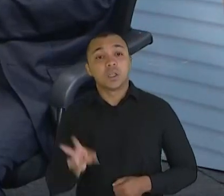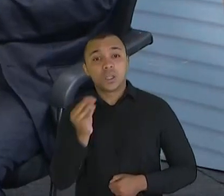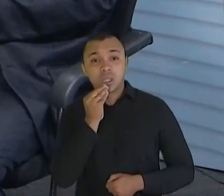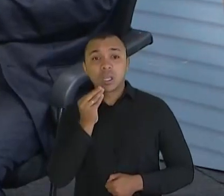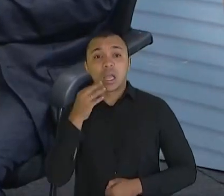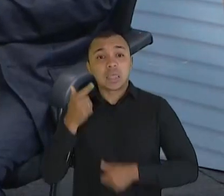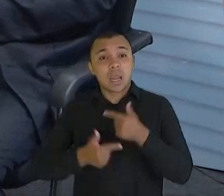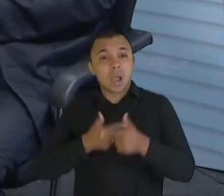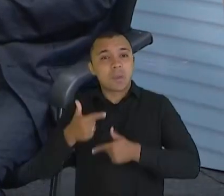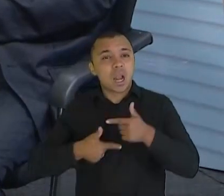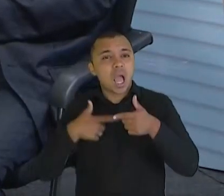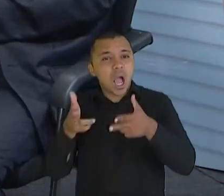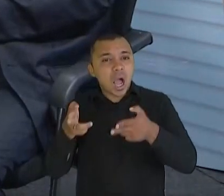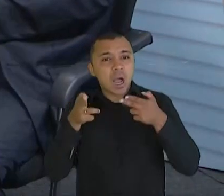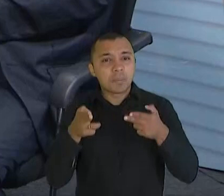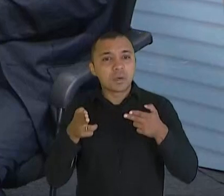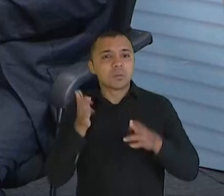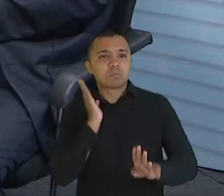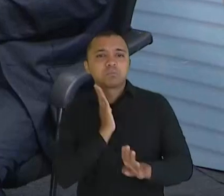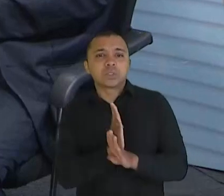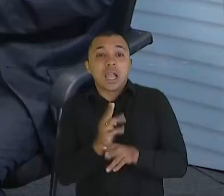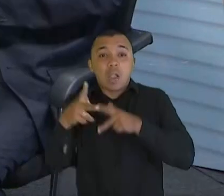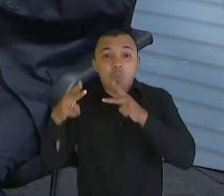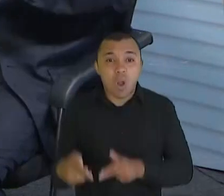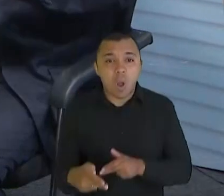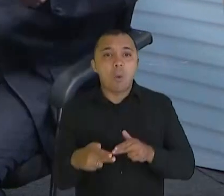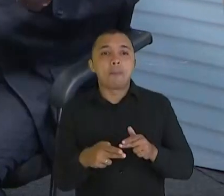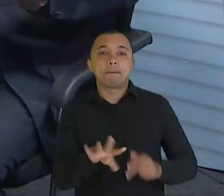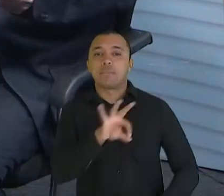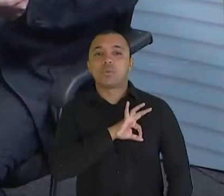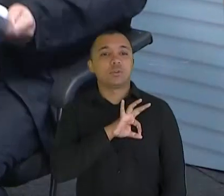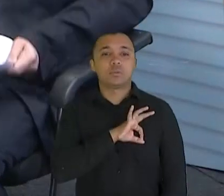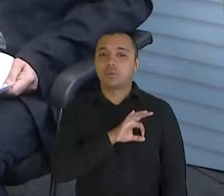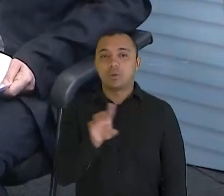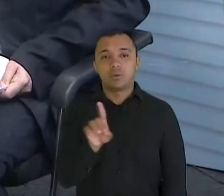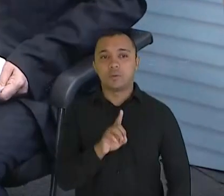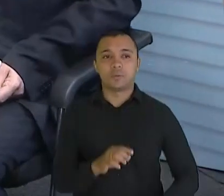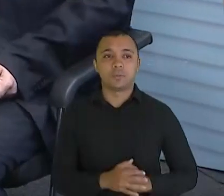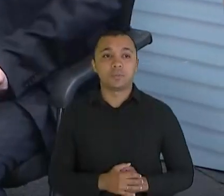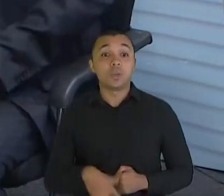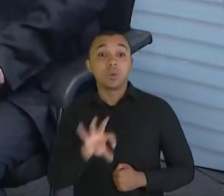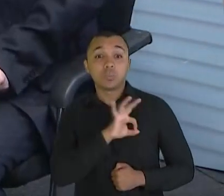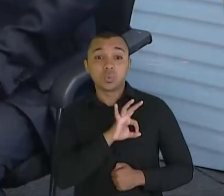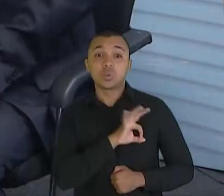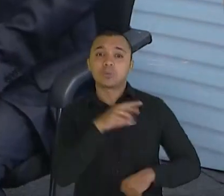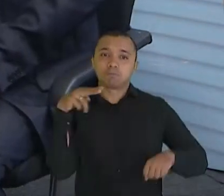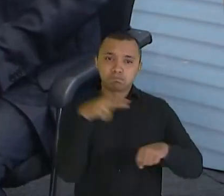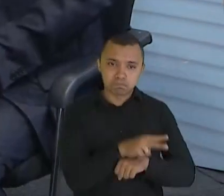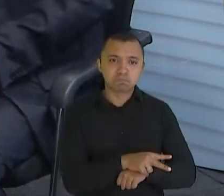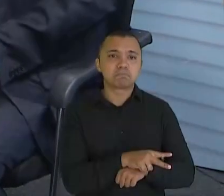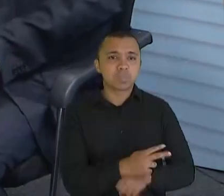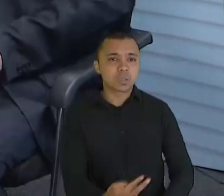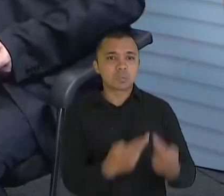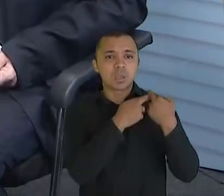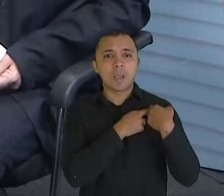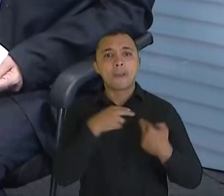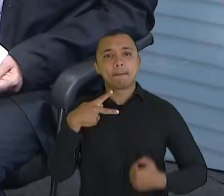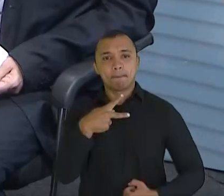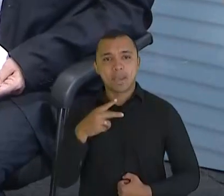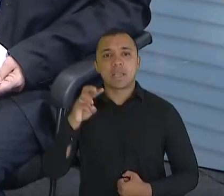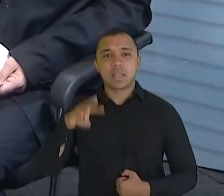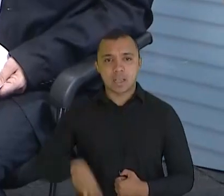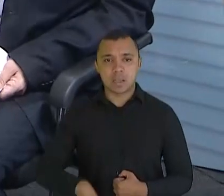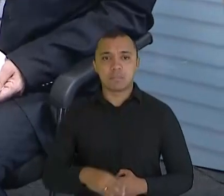armada, não para fazer o papel da polícia. É um outro tipo de. O policiamento extensivo tem que ser da CPM. É polícia militar. Isso, militar. É o que está no